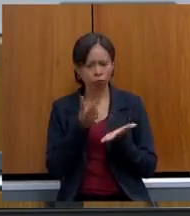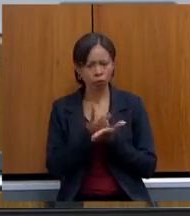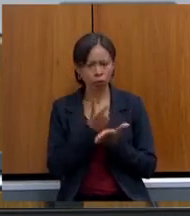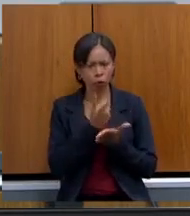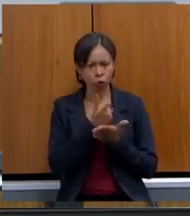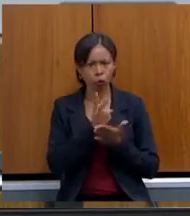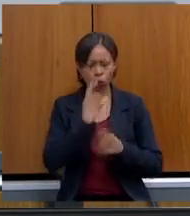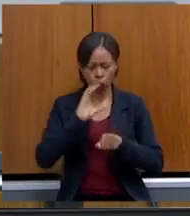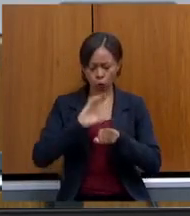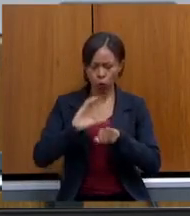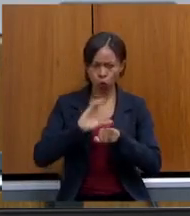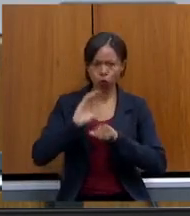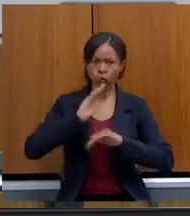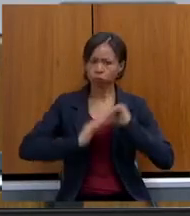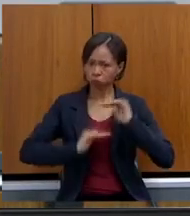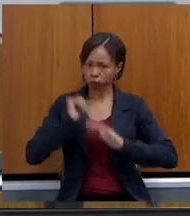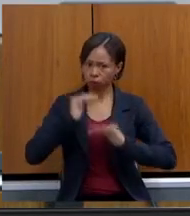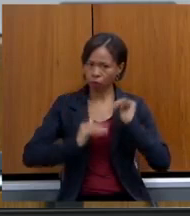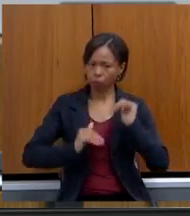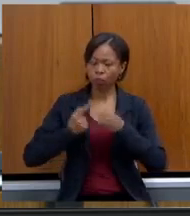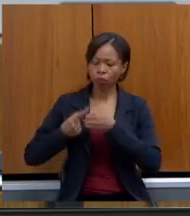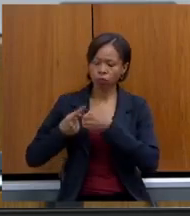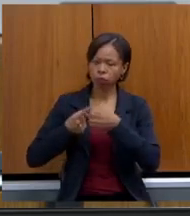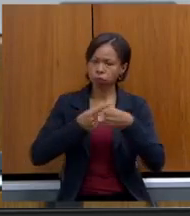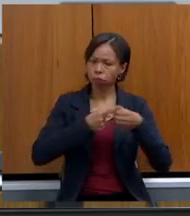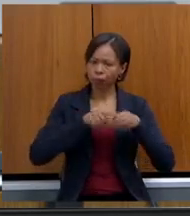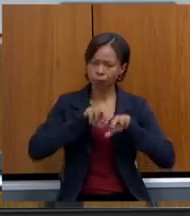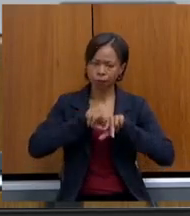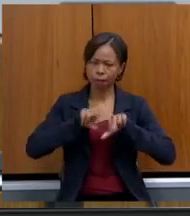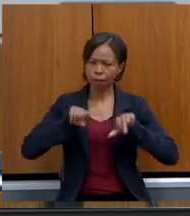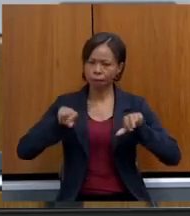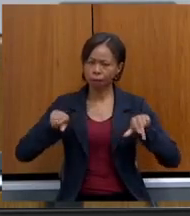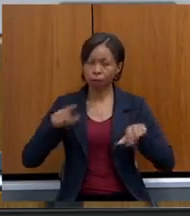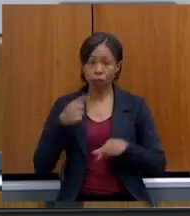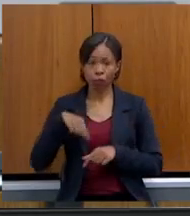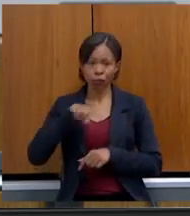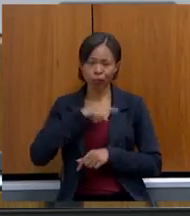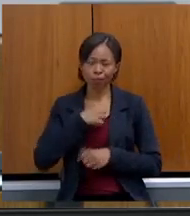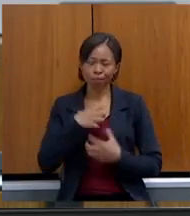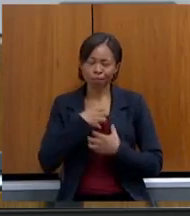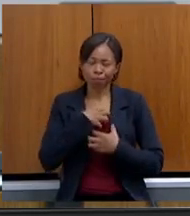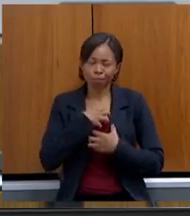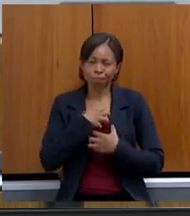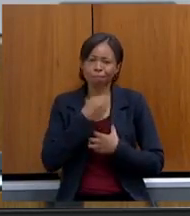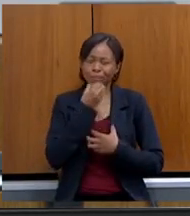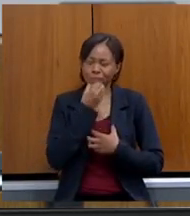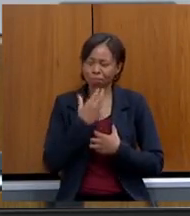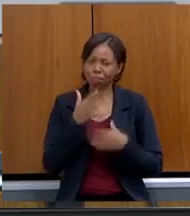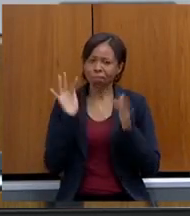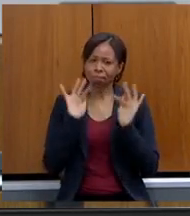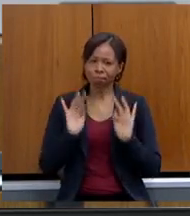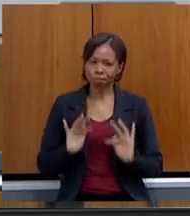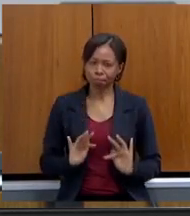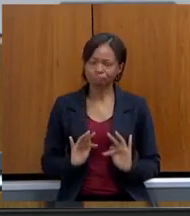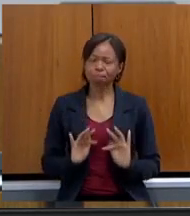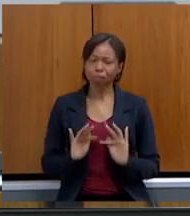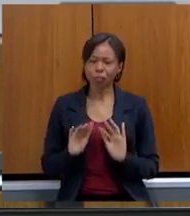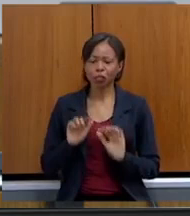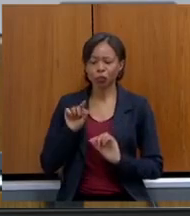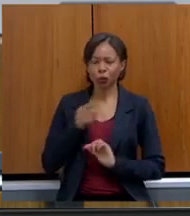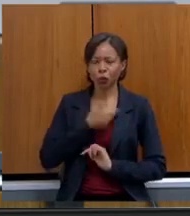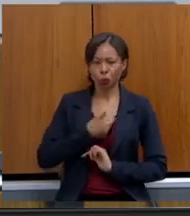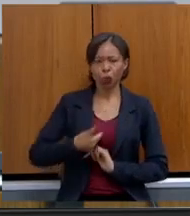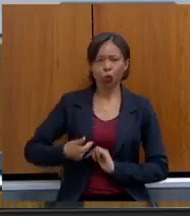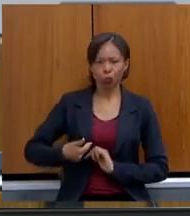municípios e a gente fica muito feliz comprar a base desse governo agora também trazendo aí o fortalecimento